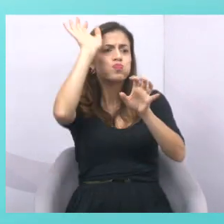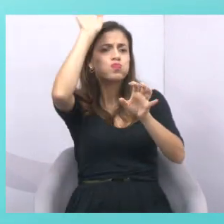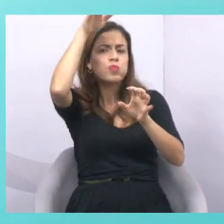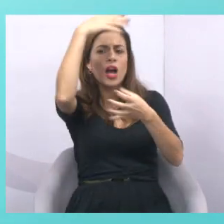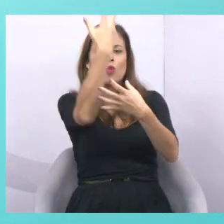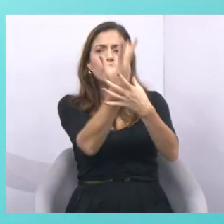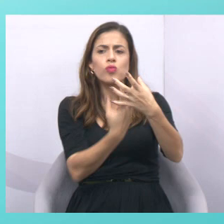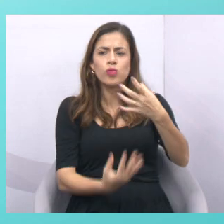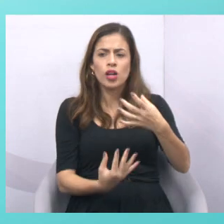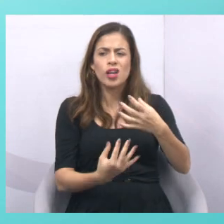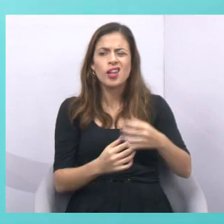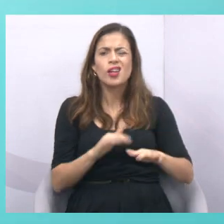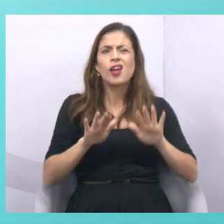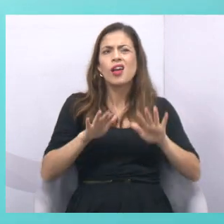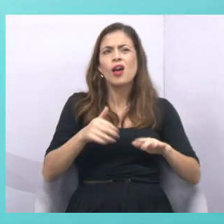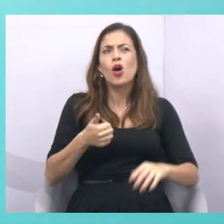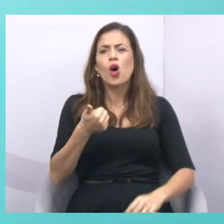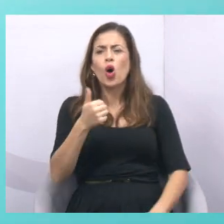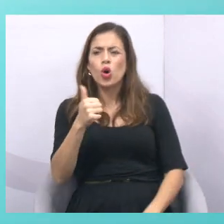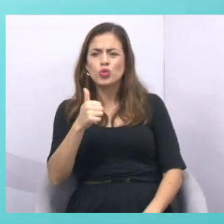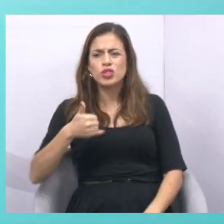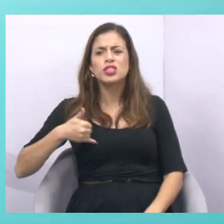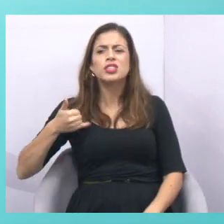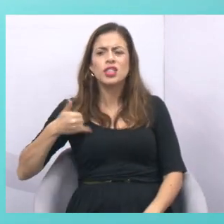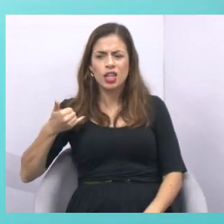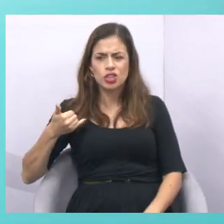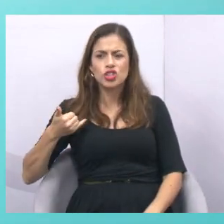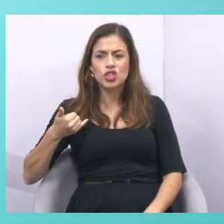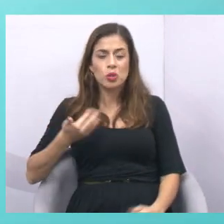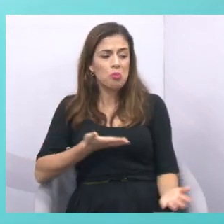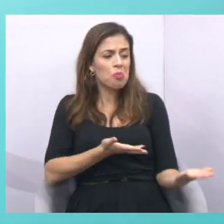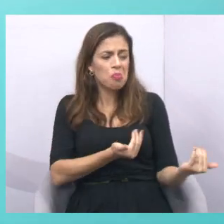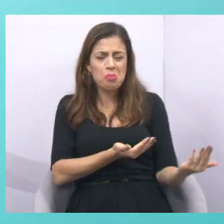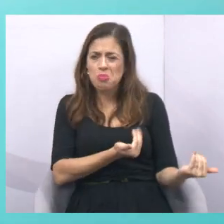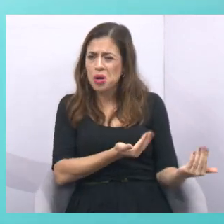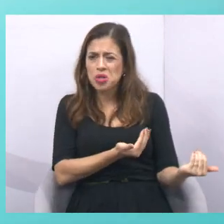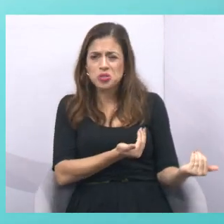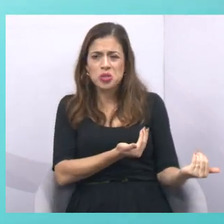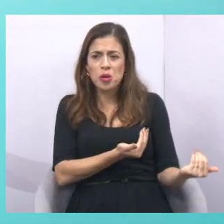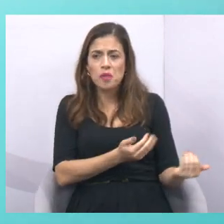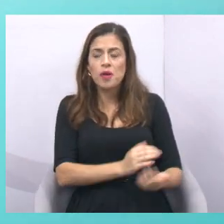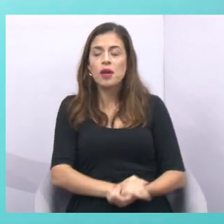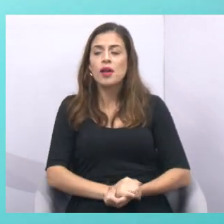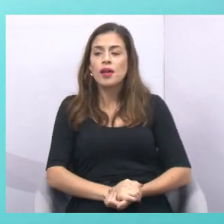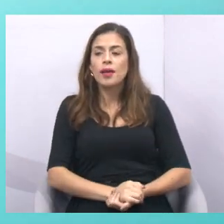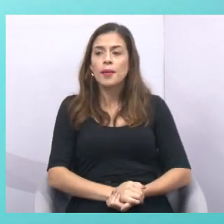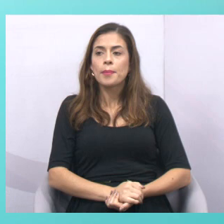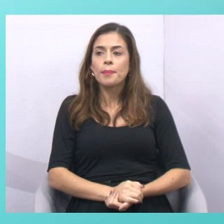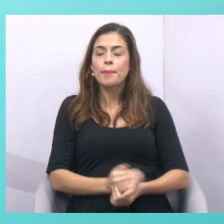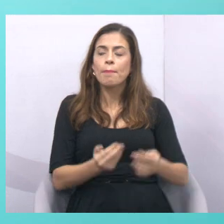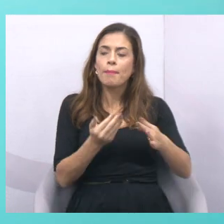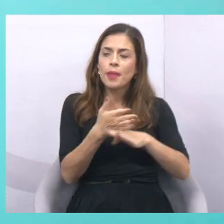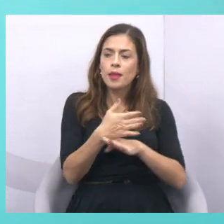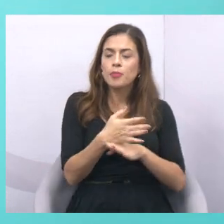anos de idade. Eu fui o jogador mais jovem aqui de Jacareí a fazer parte da equipe profissional do Trianon.